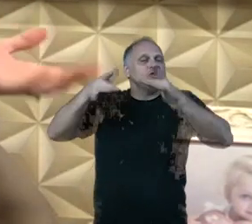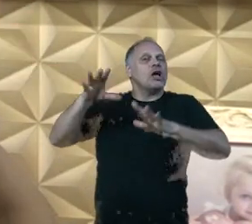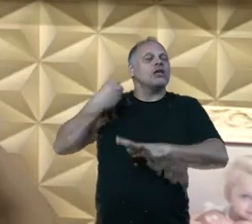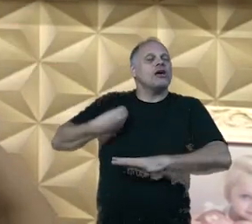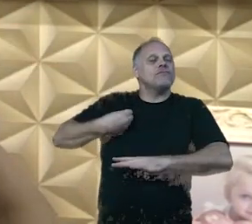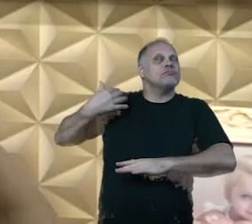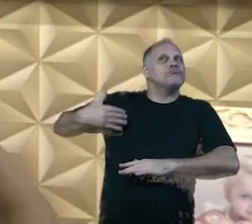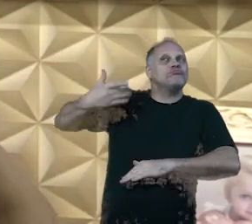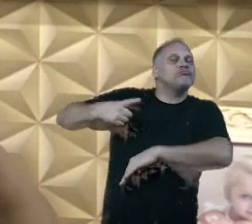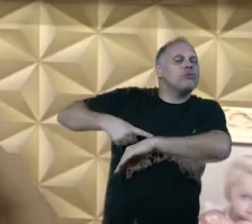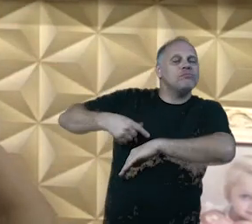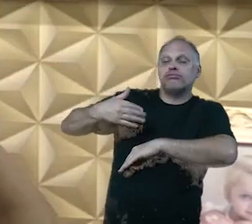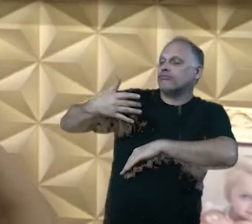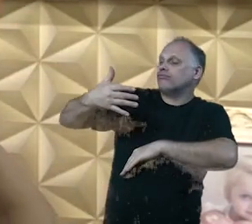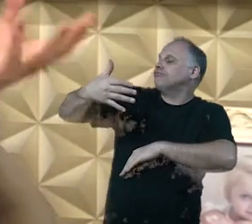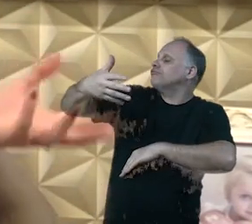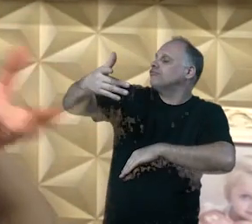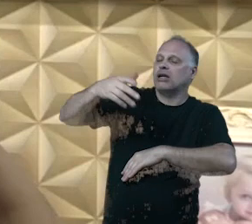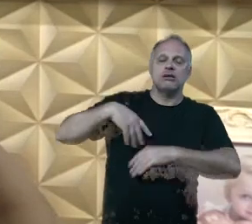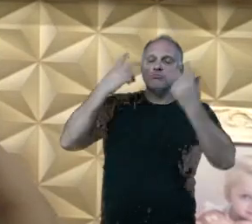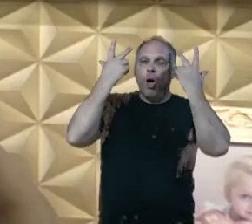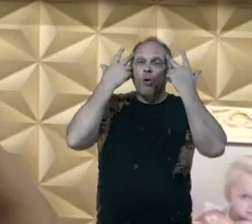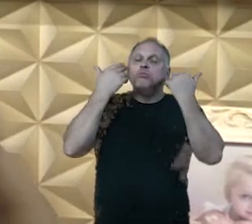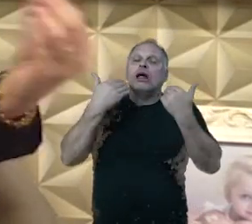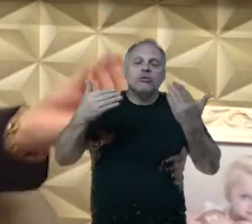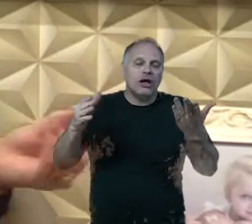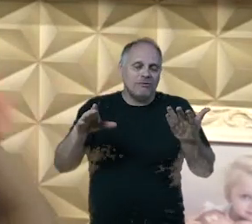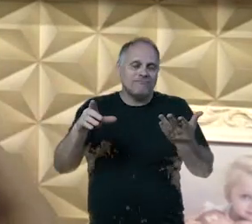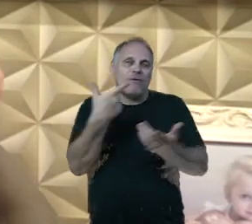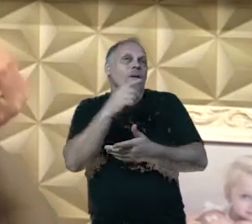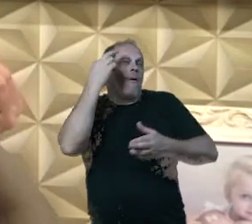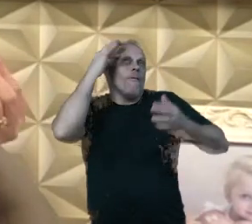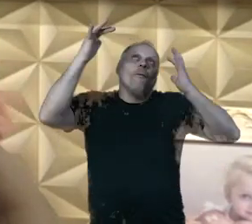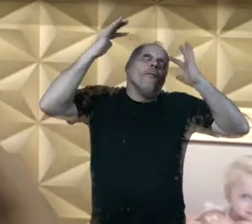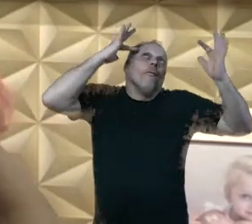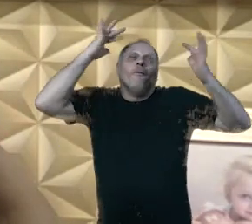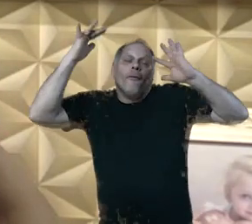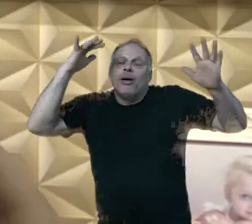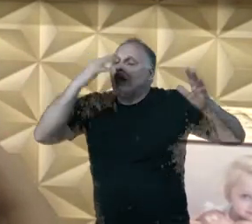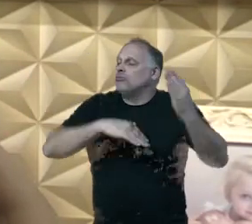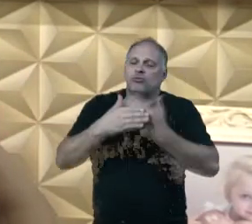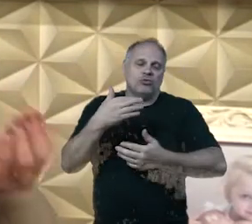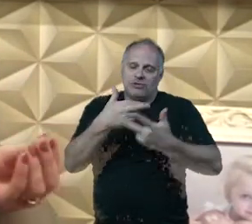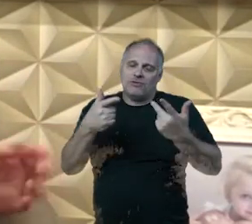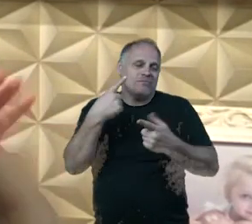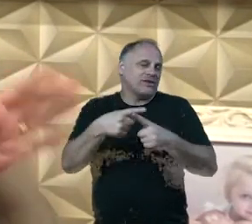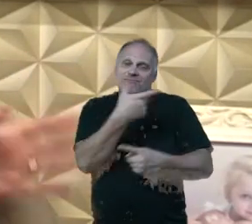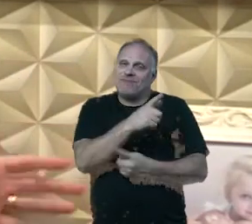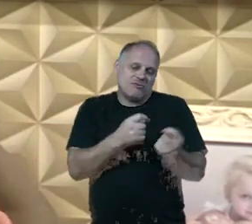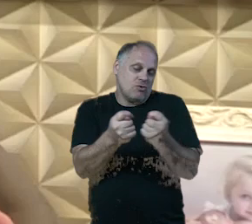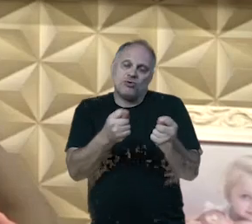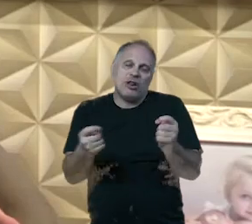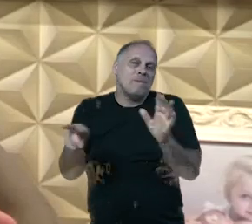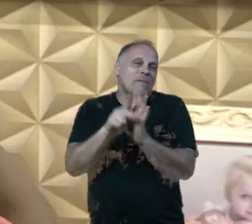vir, assim, de inseguranças, de incertezas, de um lado emocional, assim, que às vezes a gente não tem controle, porque